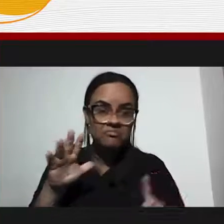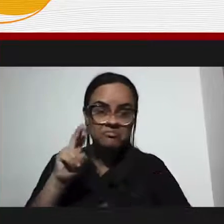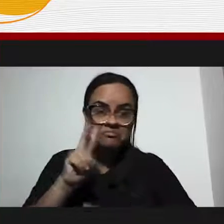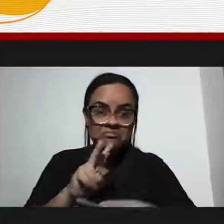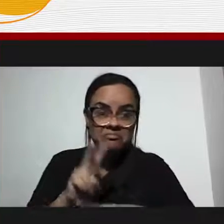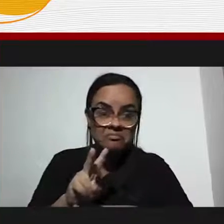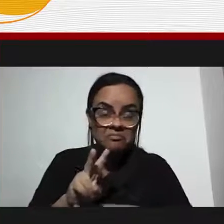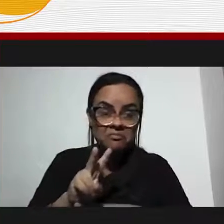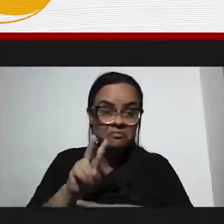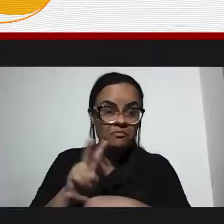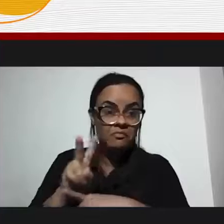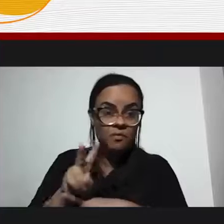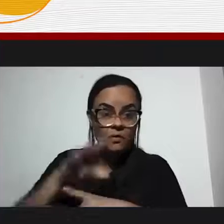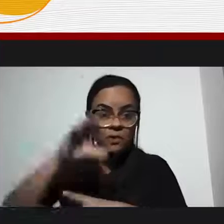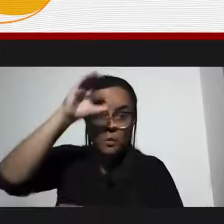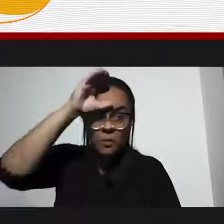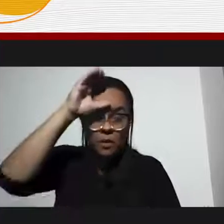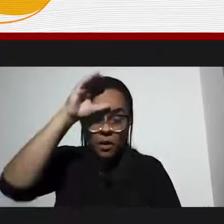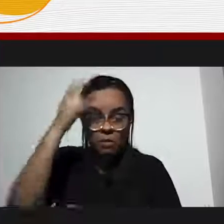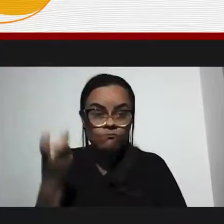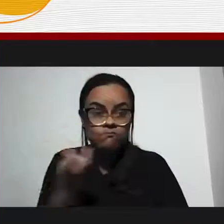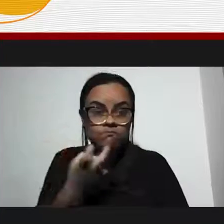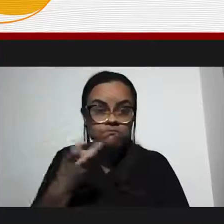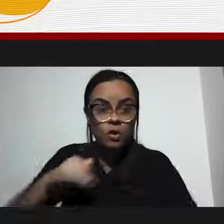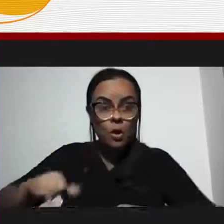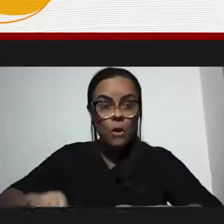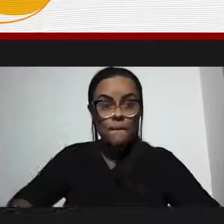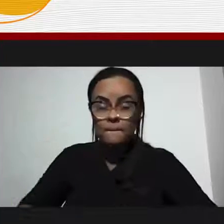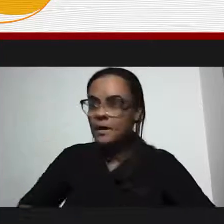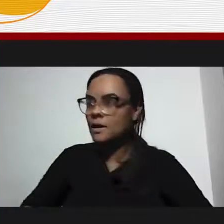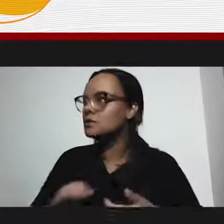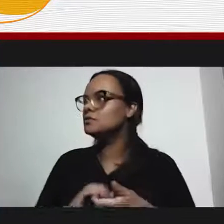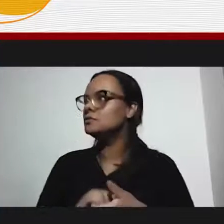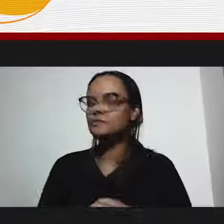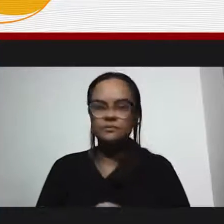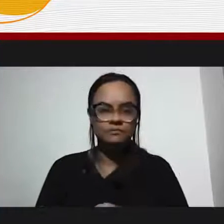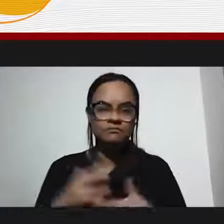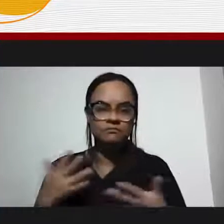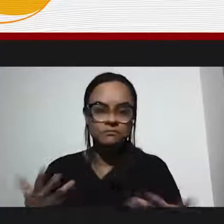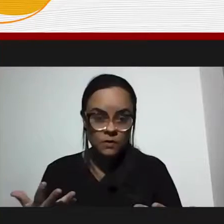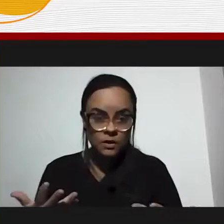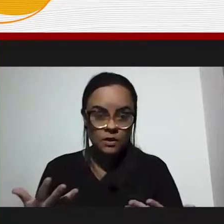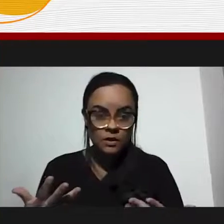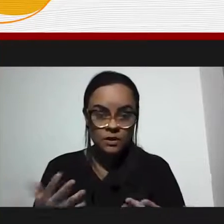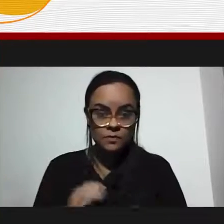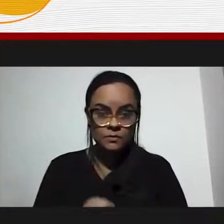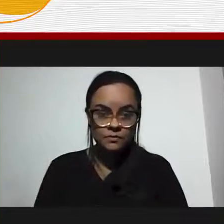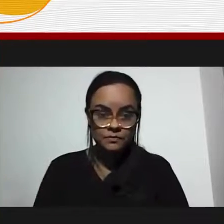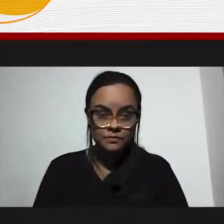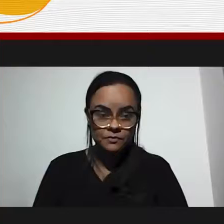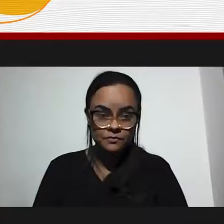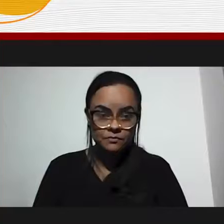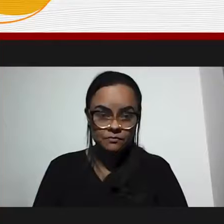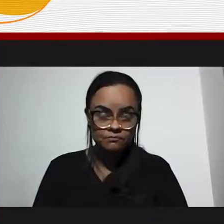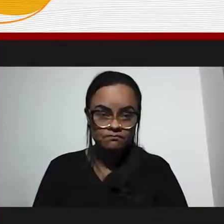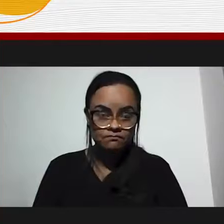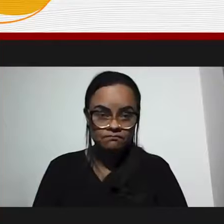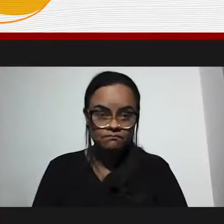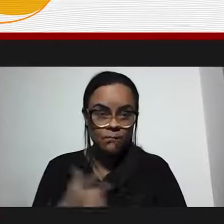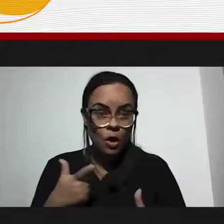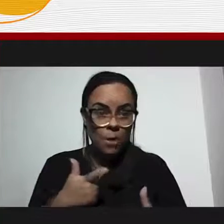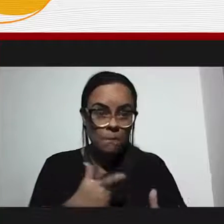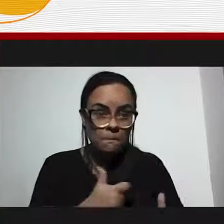uma tia, mas 5 primos. A probabilidade de eu ingressar para o tráfico,